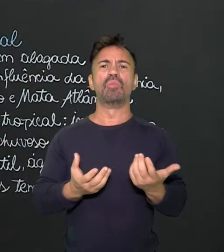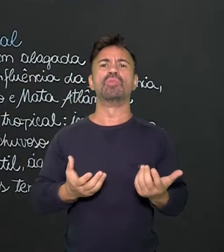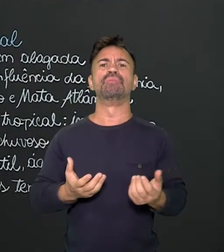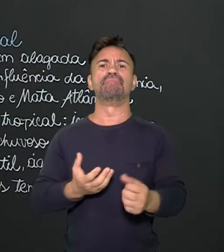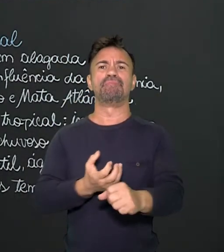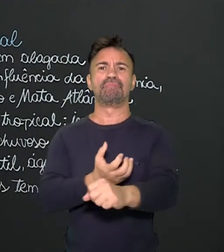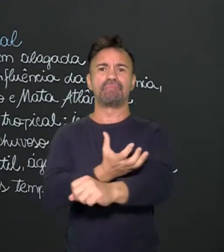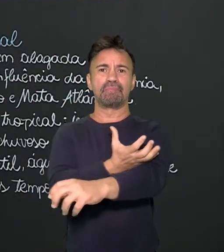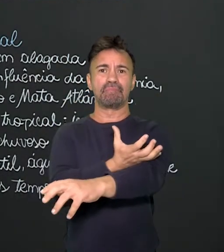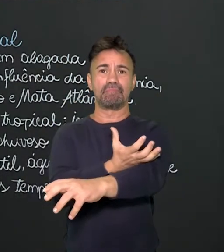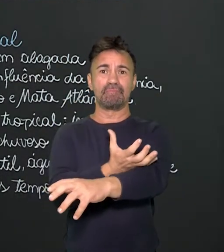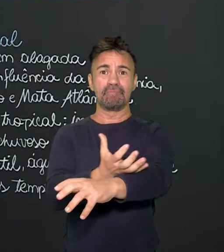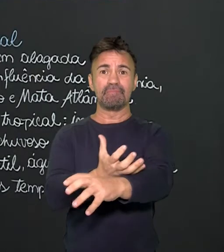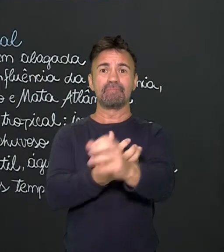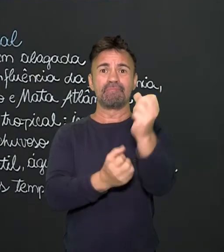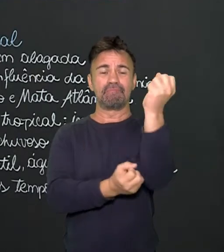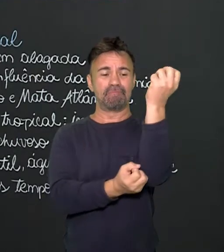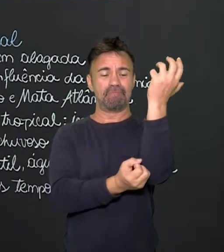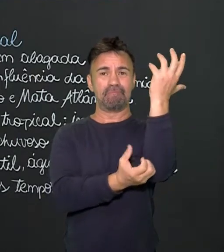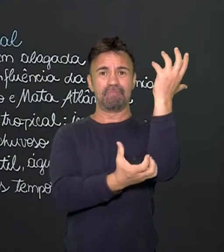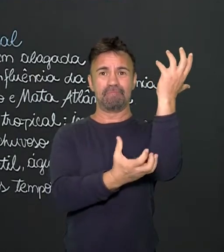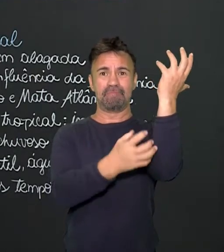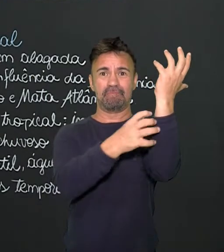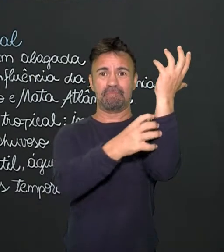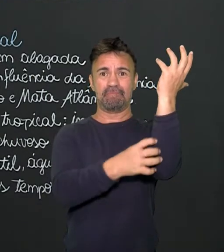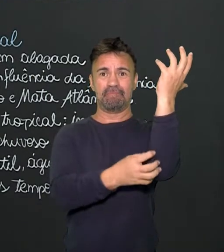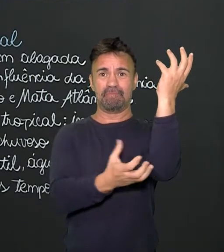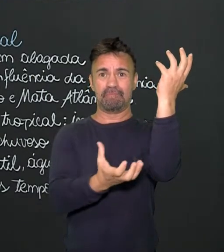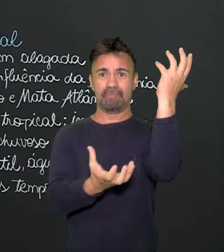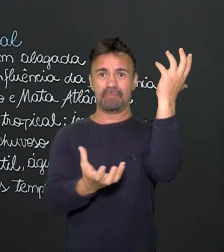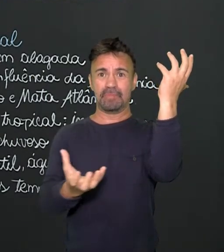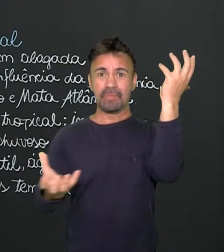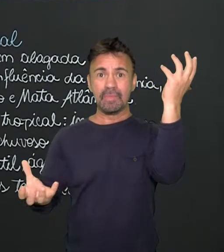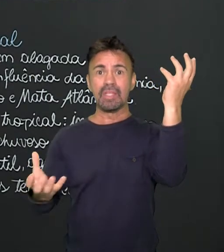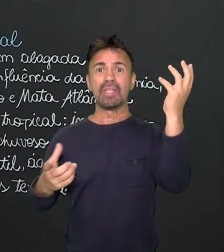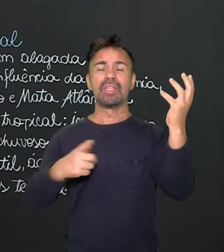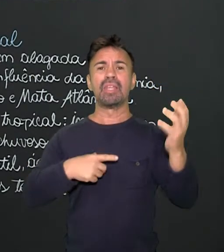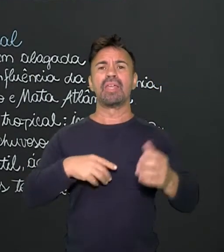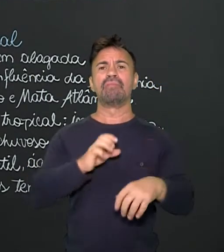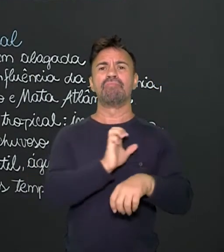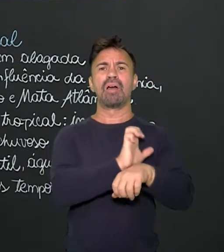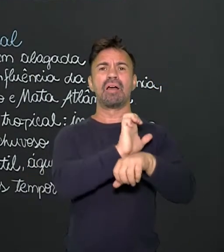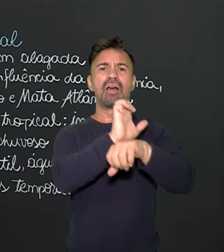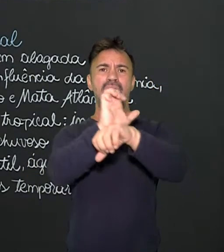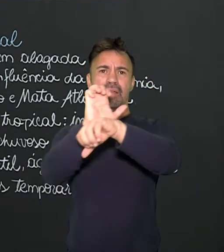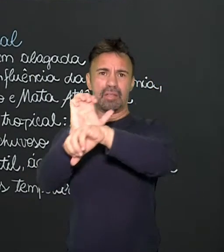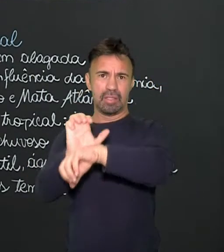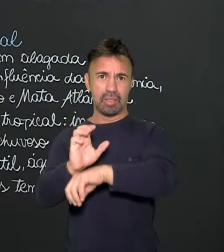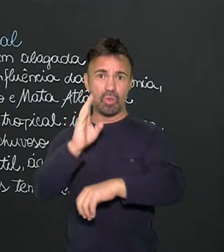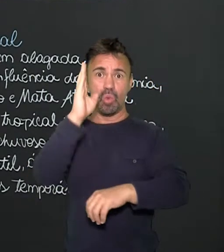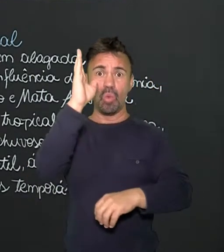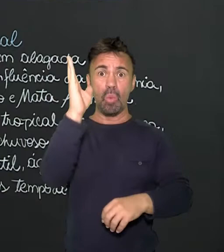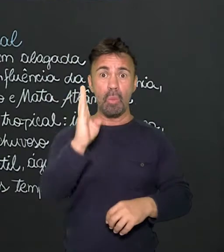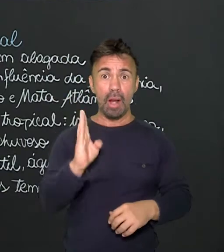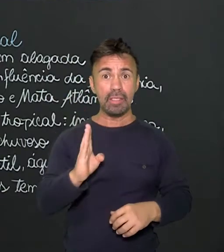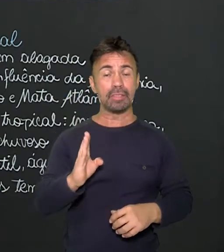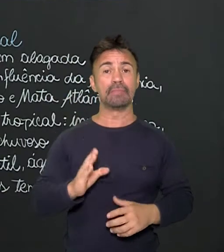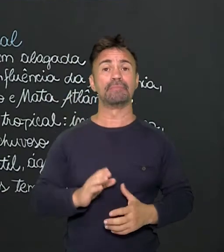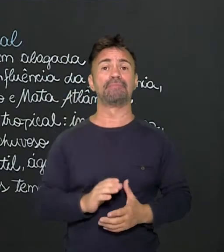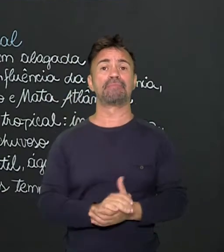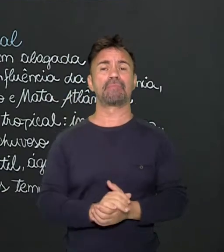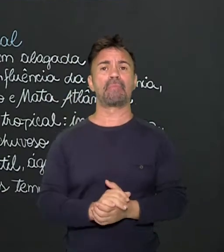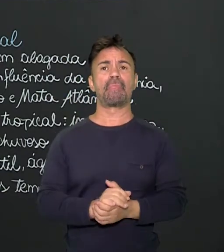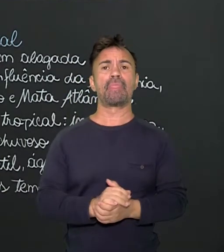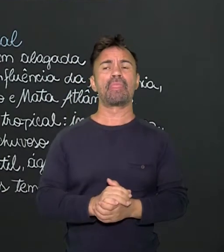dei aí o spoiler, é o segundo maior bioma do Brasil. Então ocupam vários estados e ele corre um risco